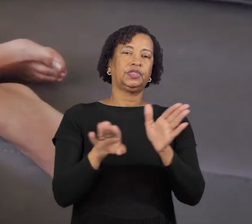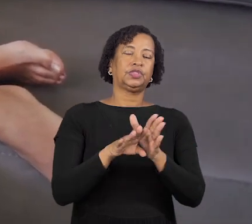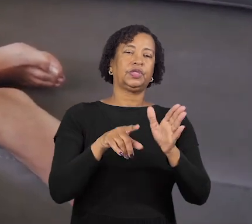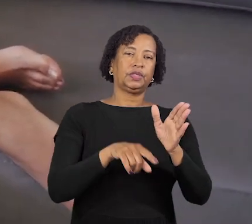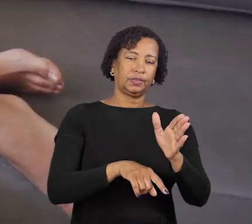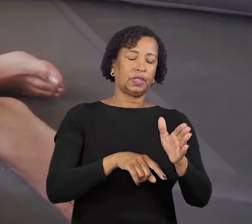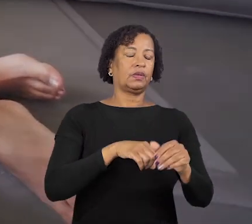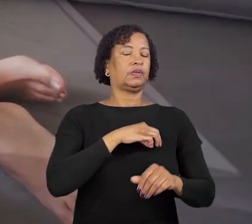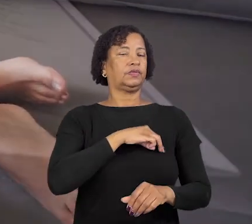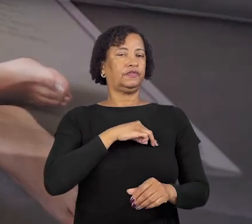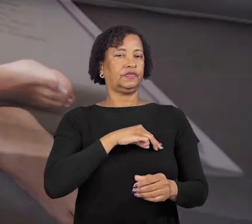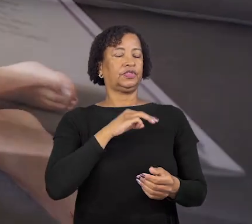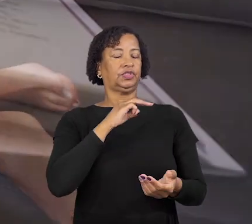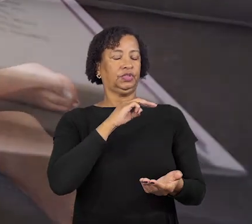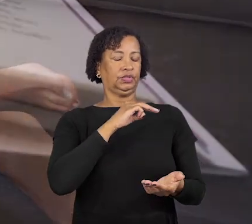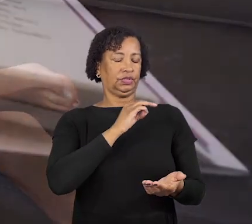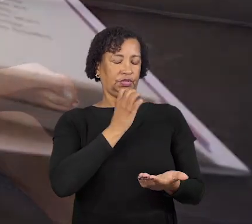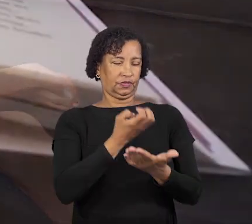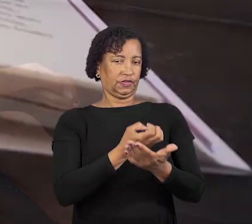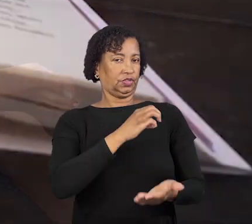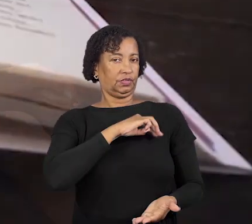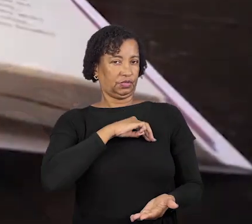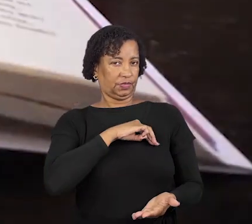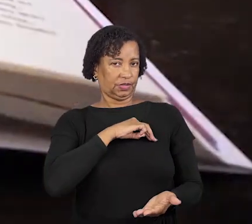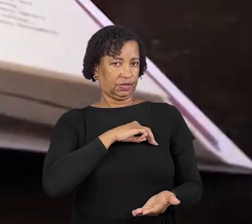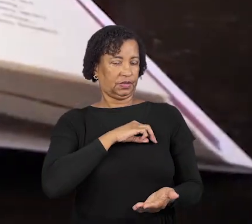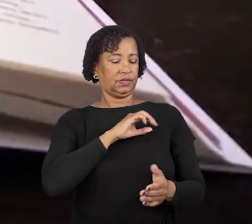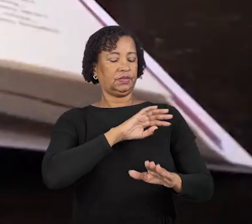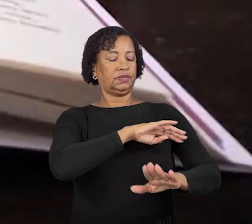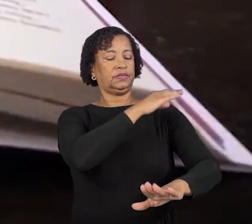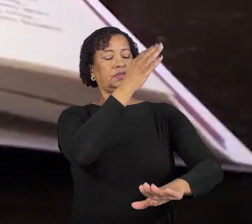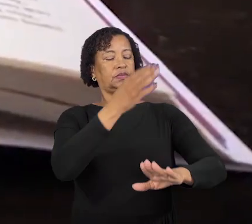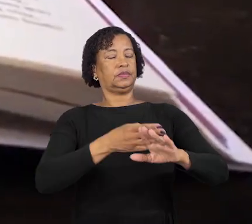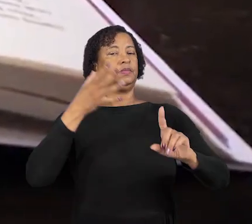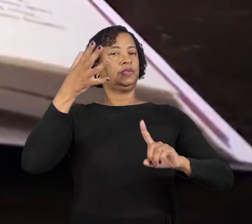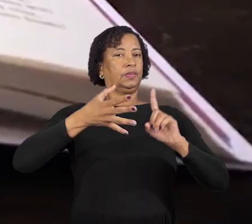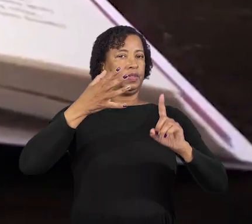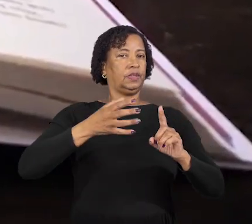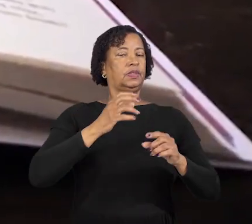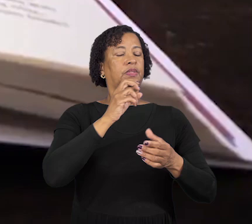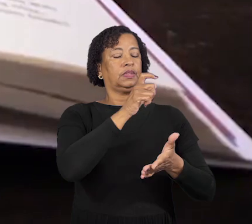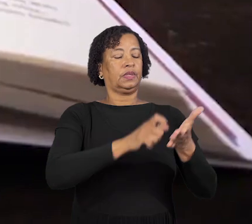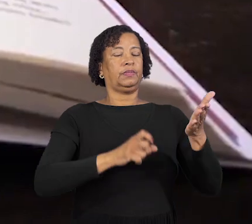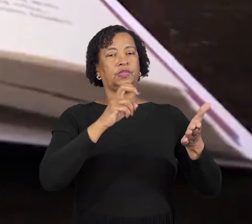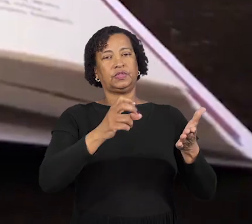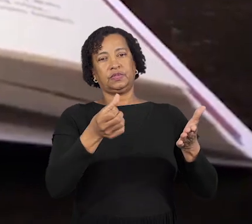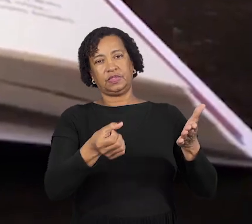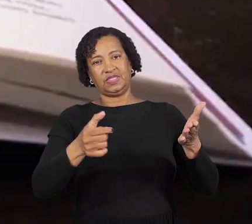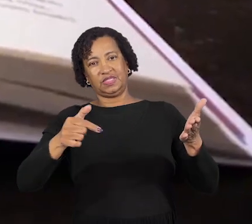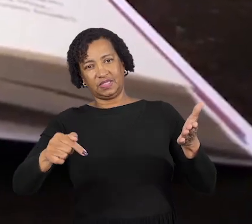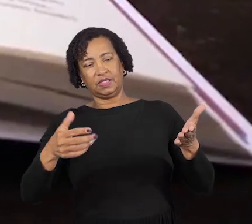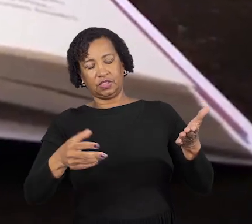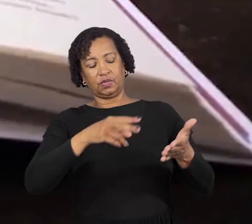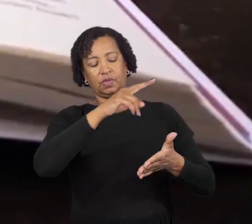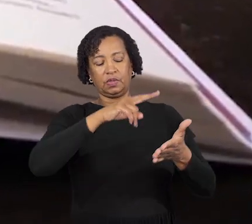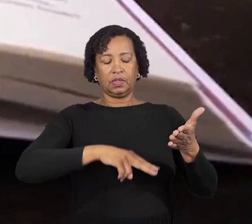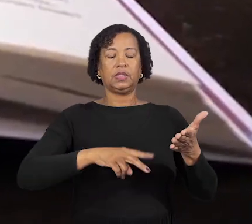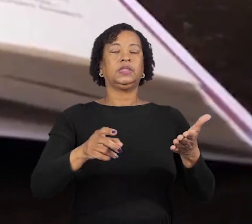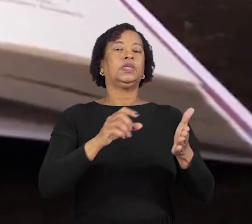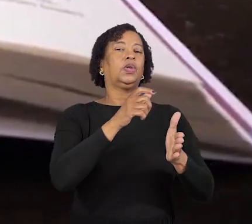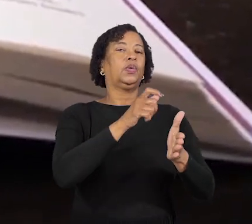Mateus, o Sermão da Montanha, nos capítulos 5, 6 e 7. Os versículos que acabei de ler estão no capítulo 7 de Mateus